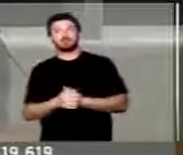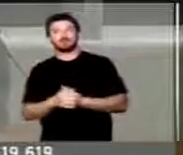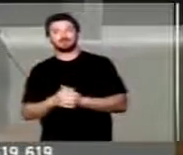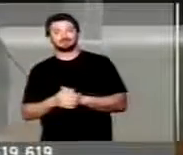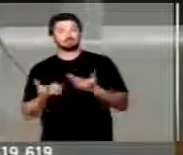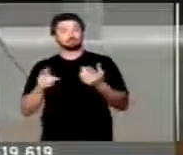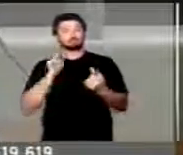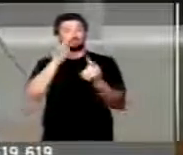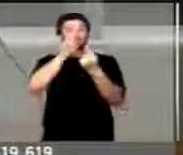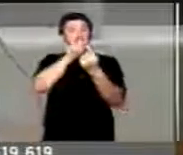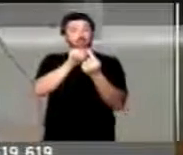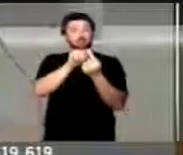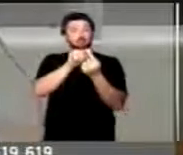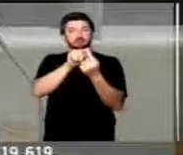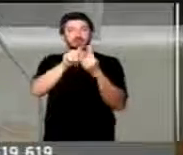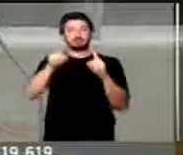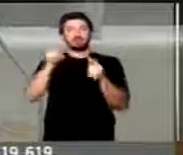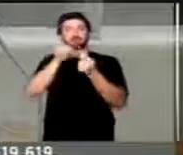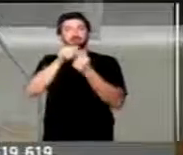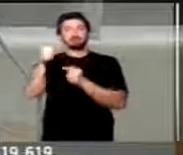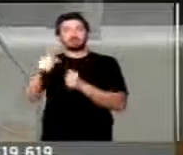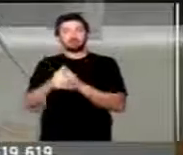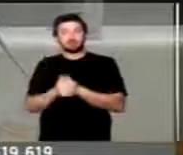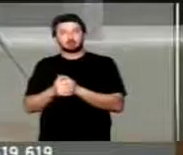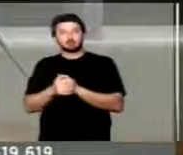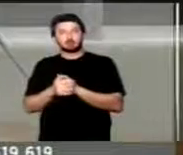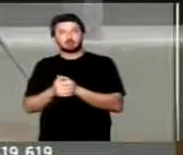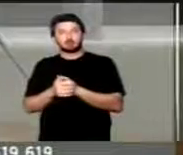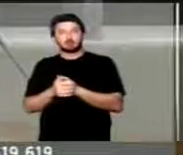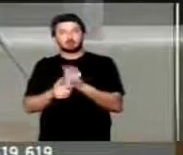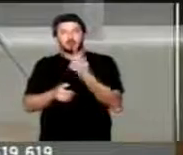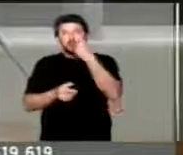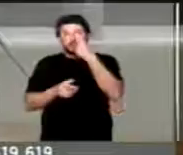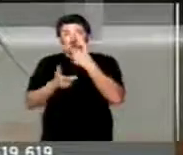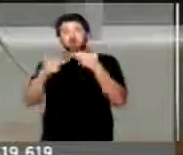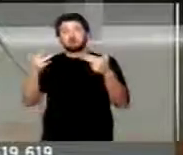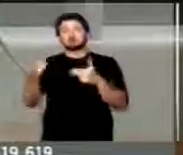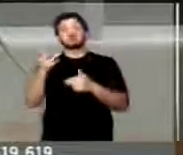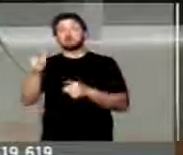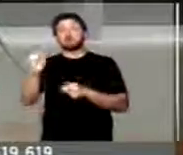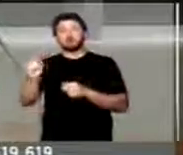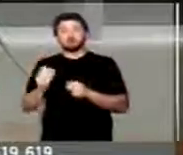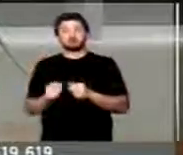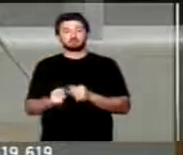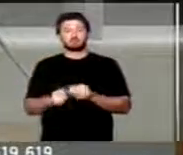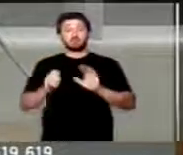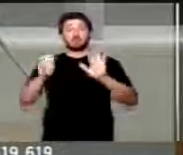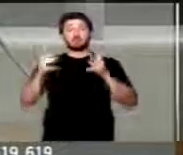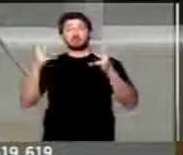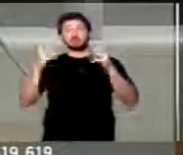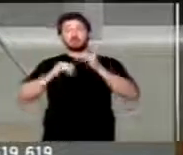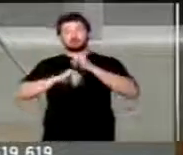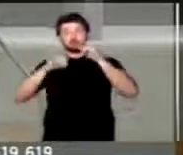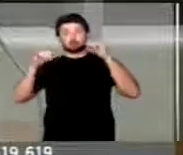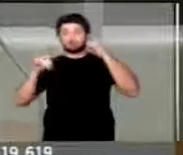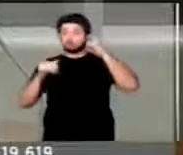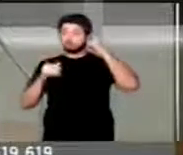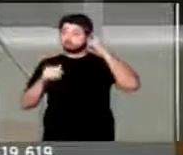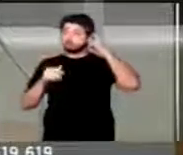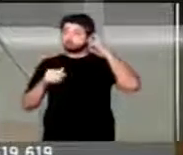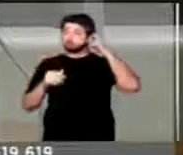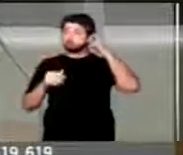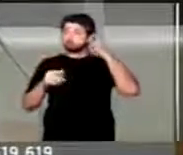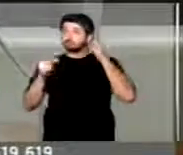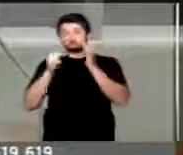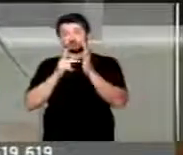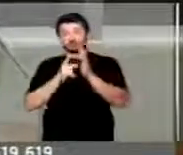uma meta que não tem meta. A única coisa que eles querem é dizer: ó, nós anunciamos sinceramente que